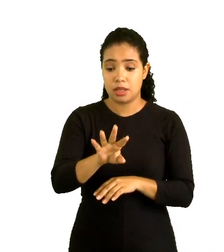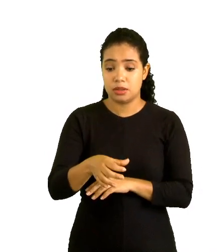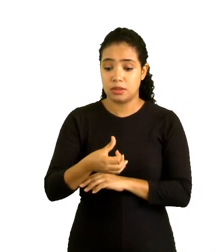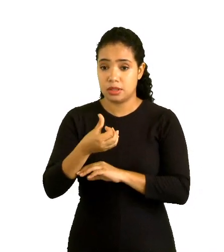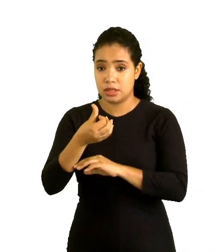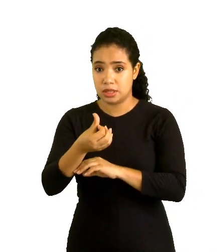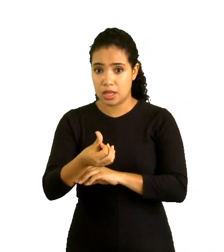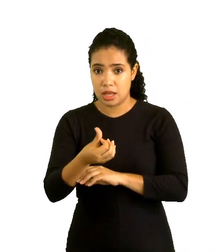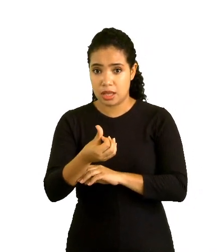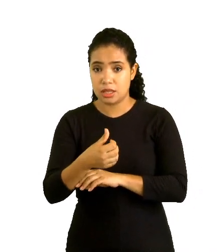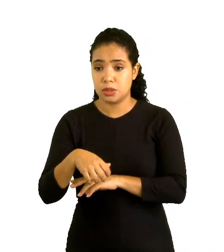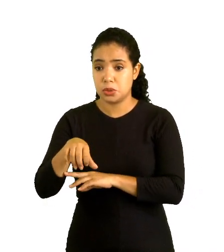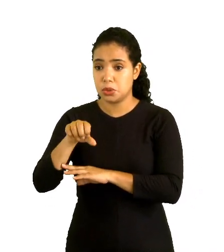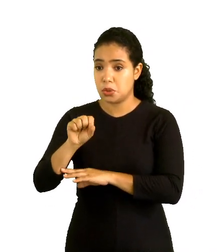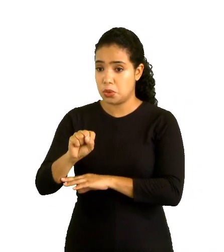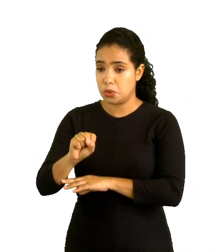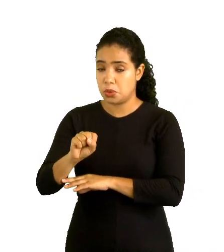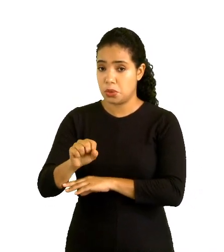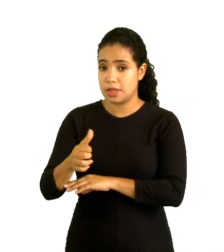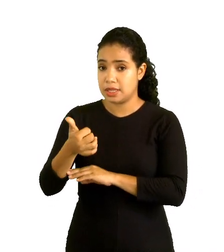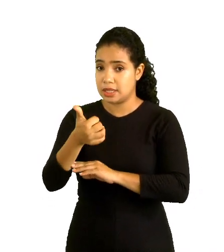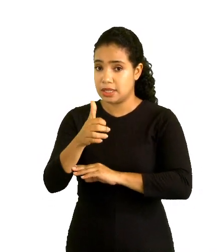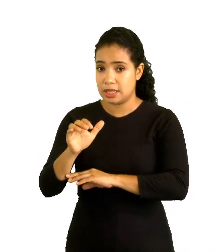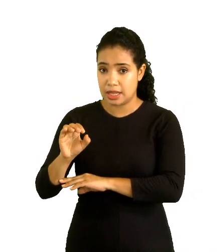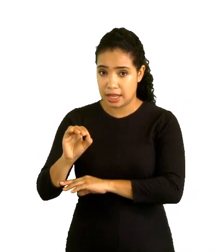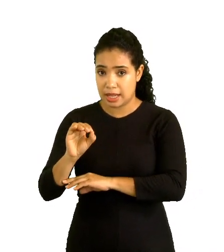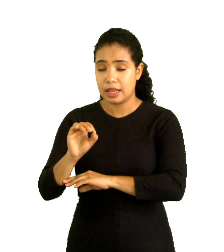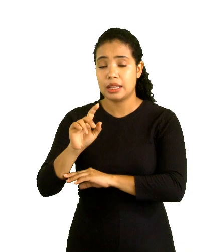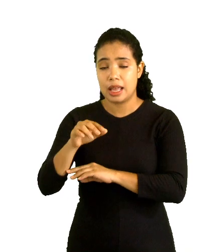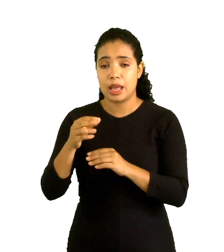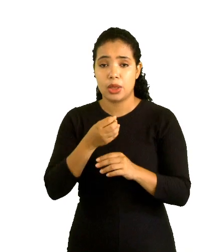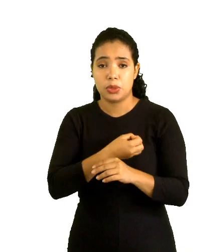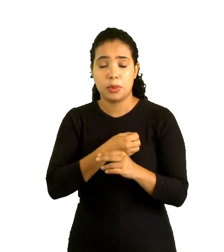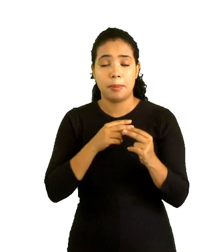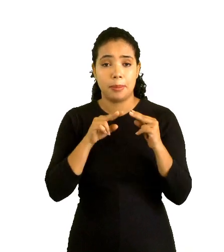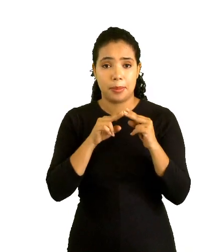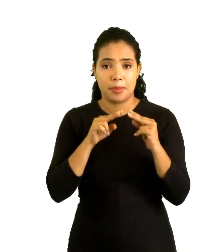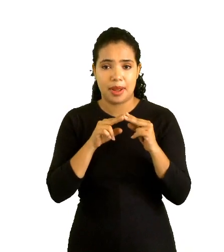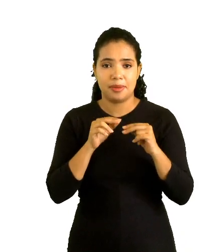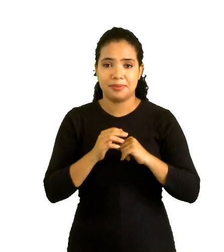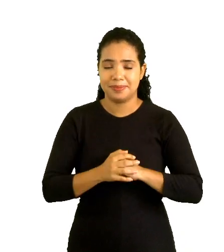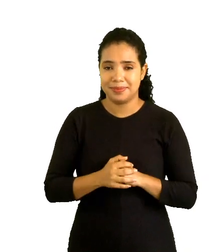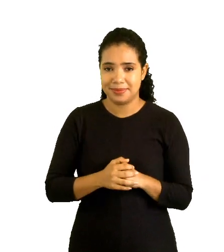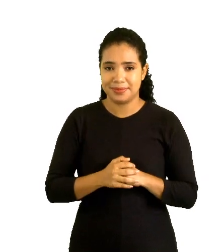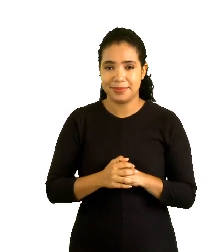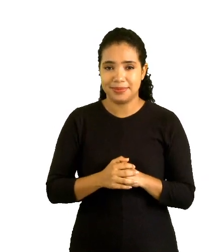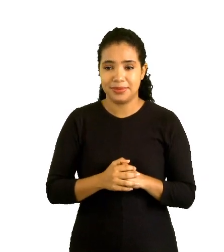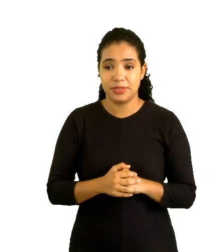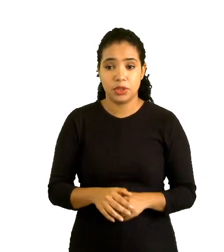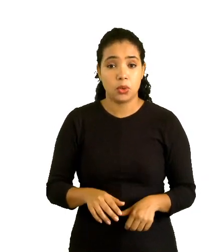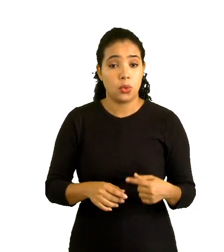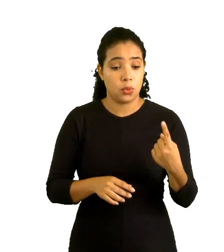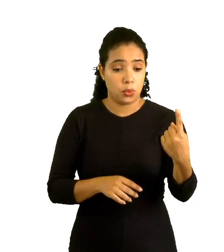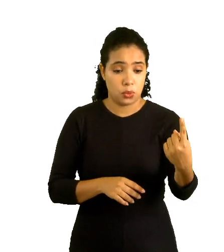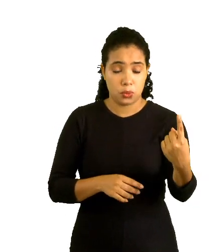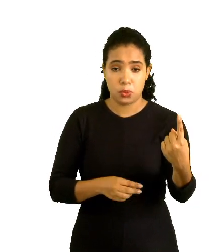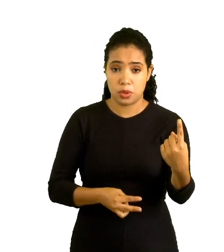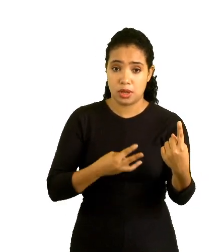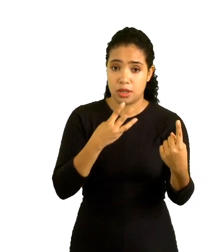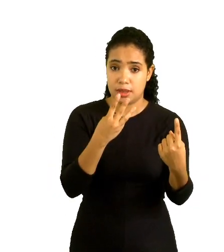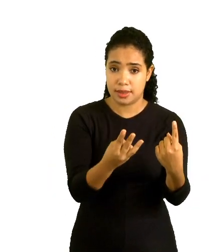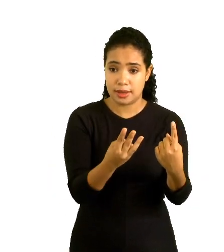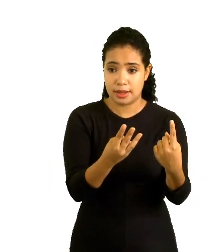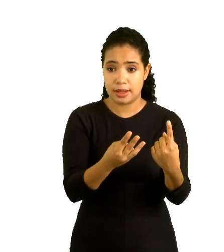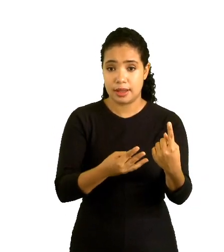6, 8 e 10 são números pares. E 1,